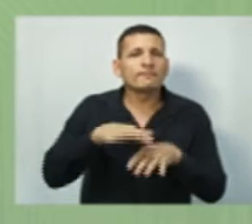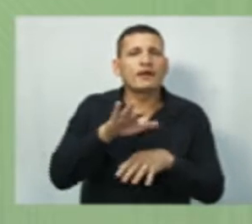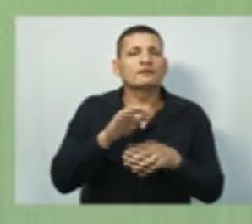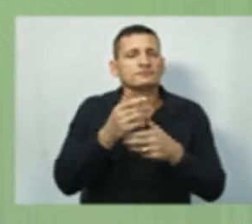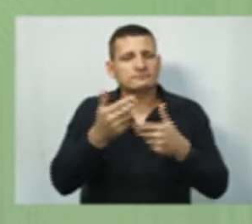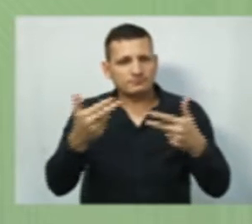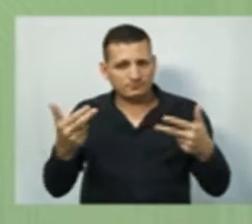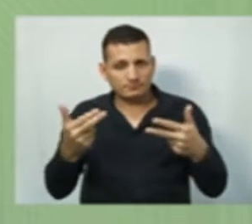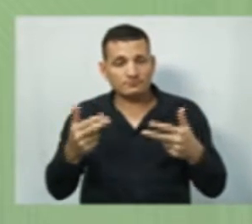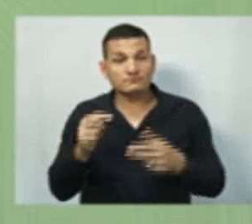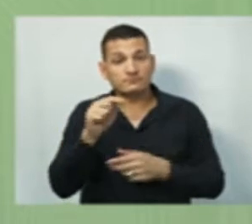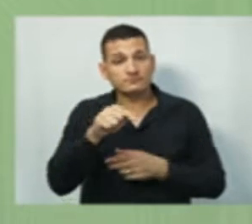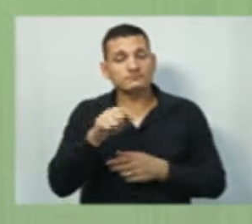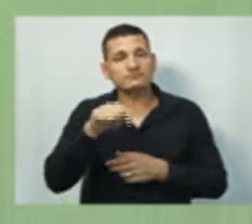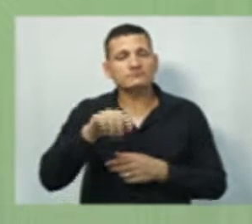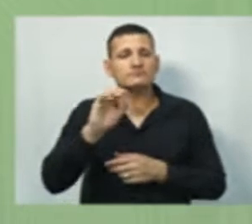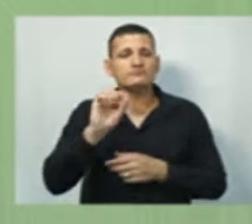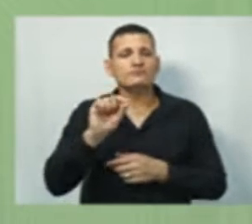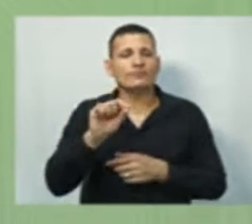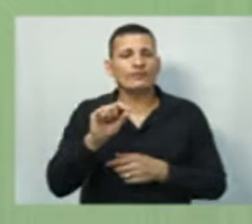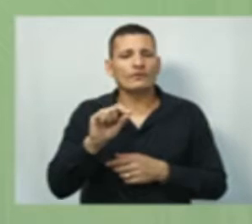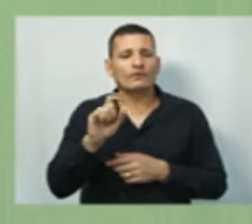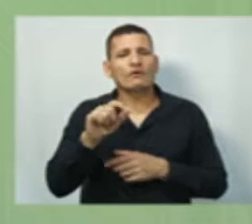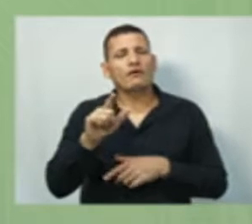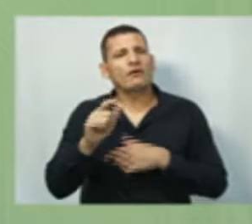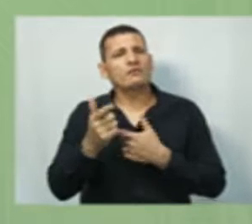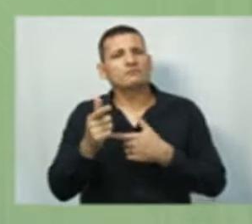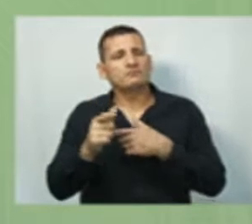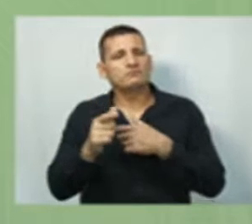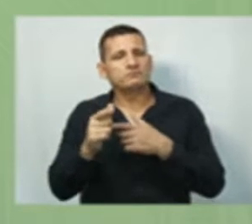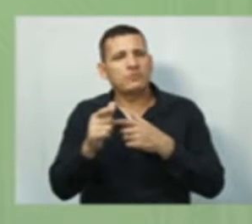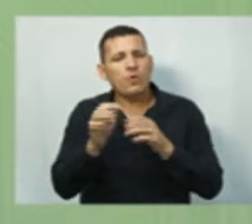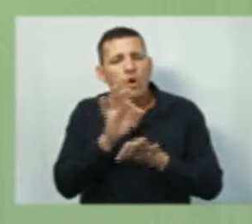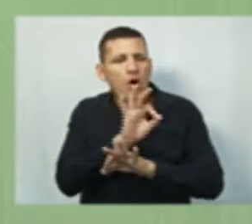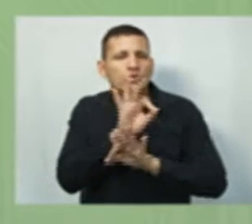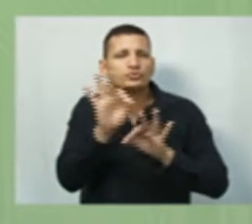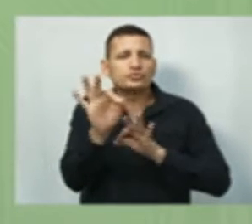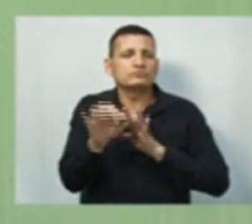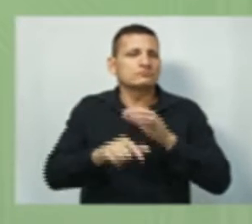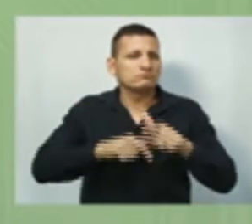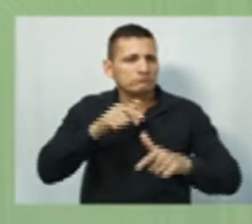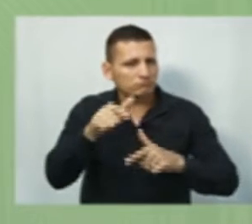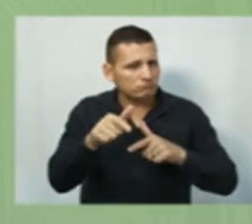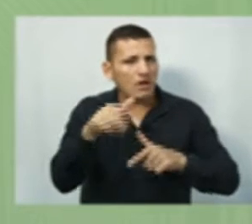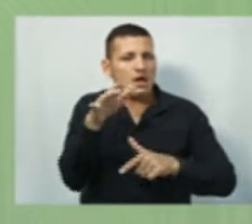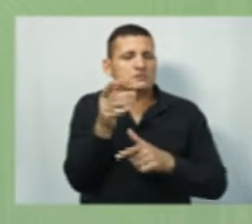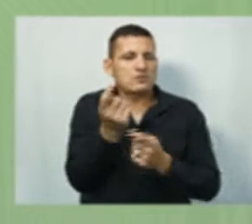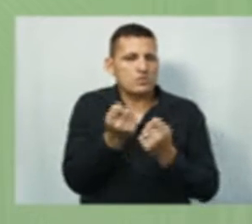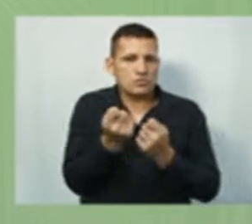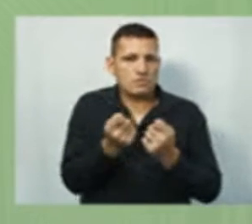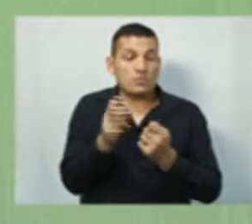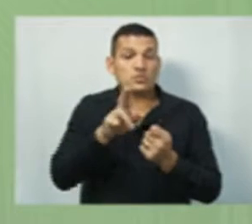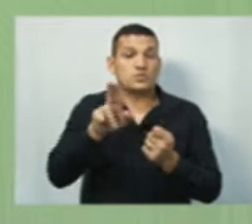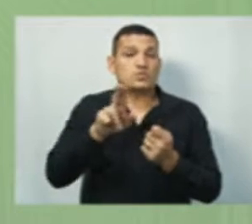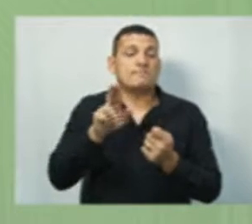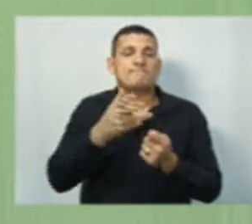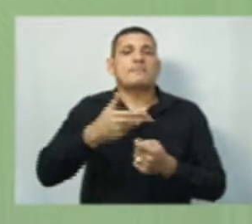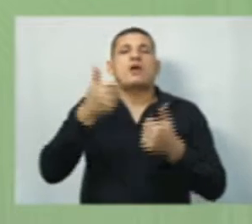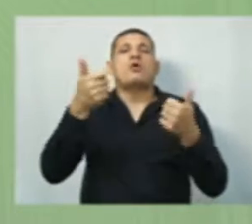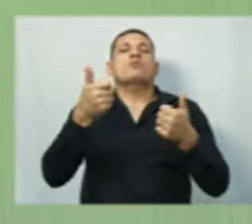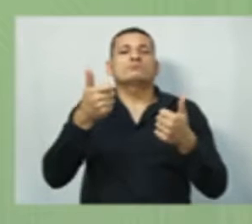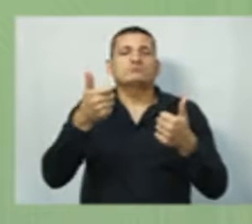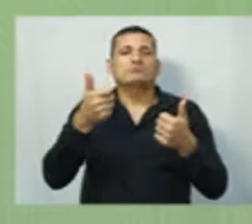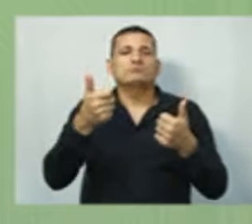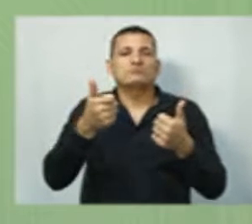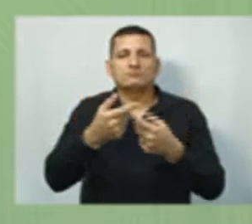produção tem a ver com a otimização da produção, produzir de uma maneira ótima, mais econômica, utilizando melhor nossos recursos, e